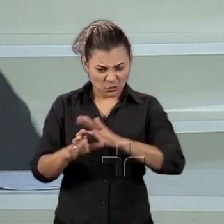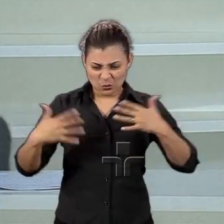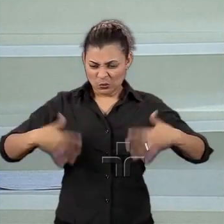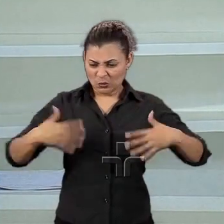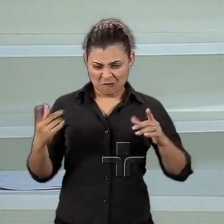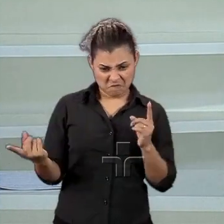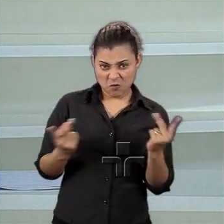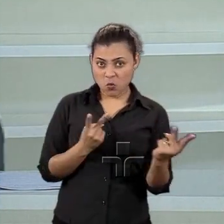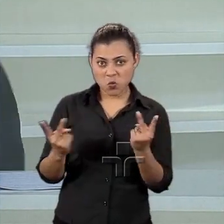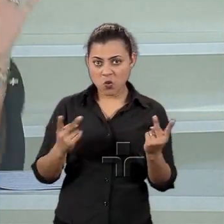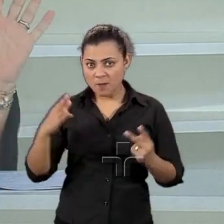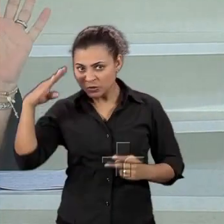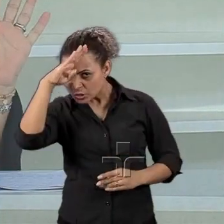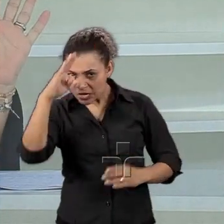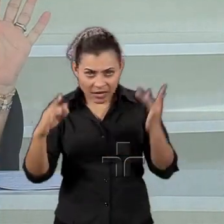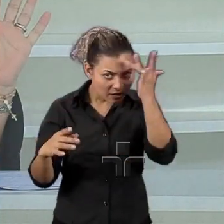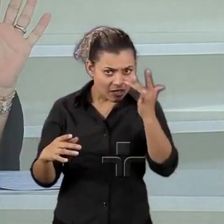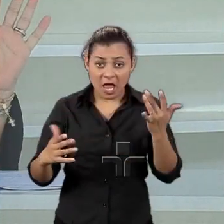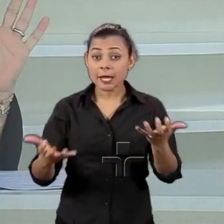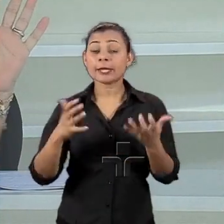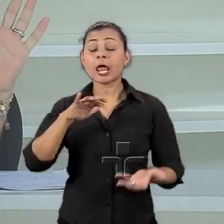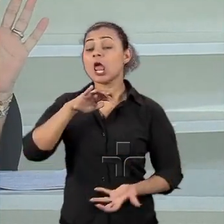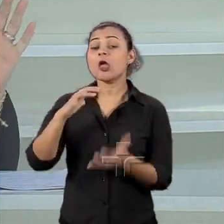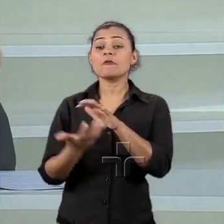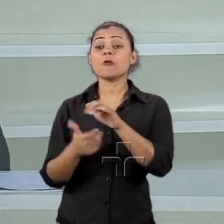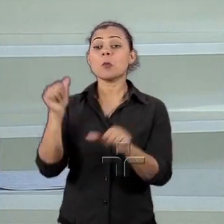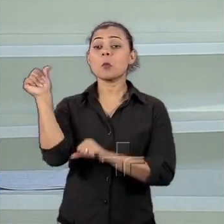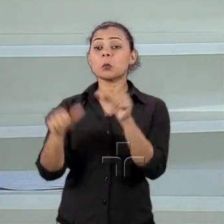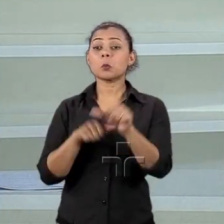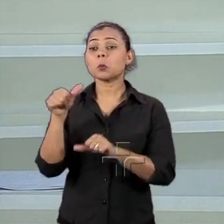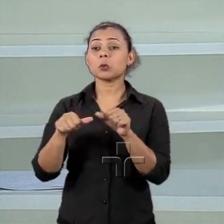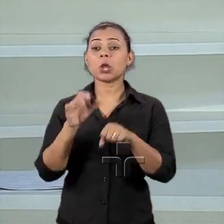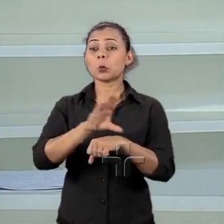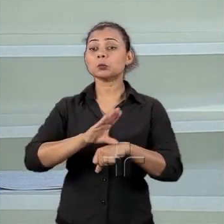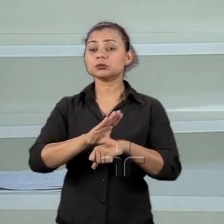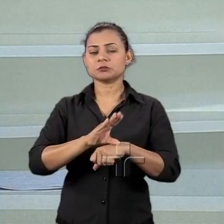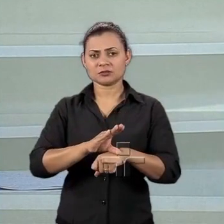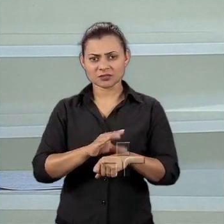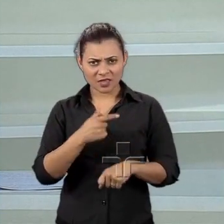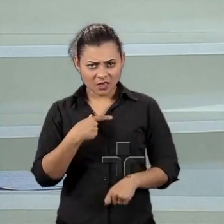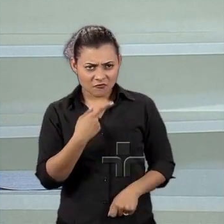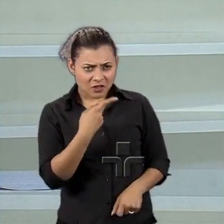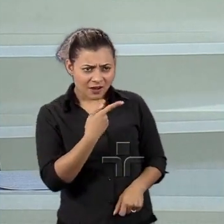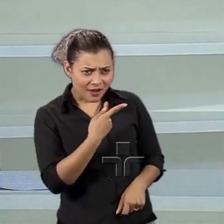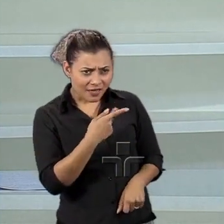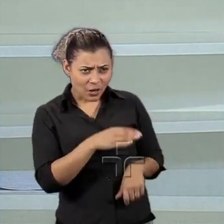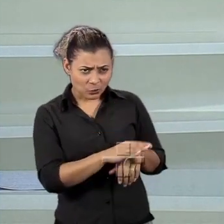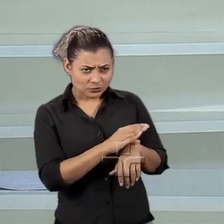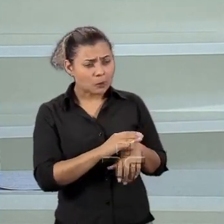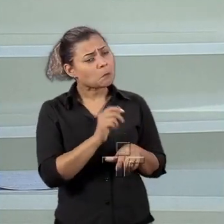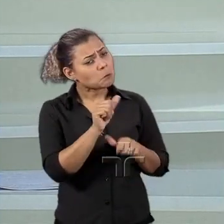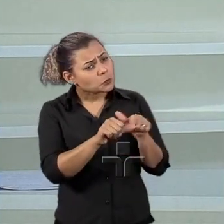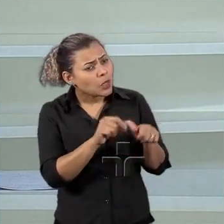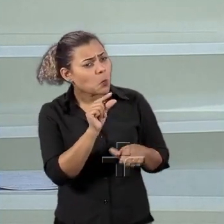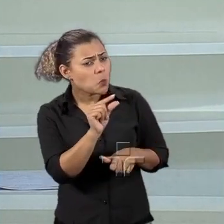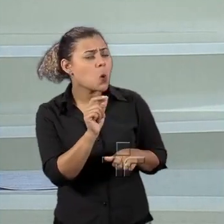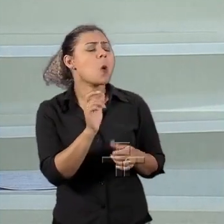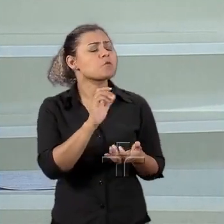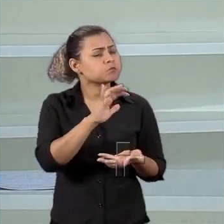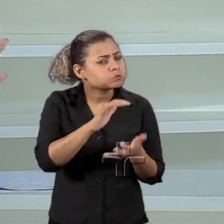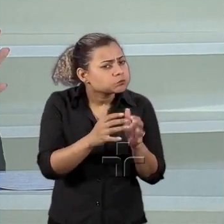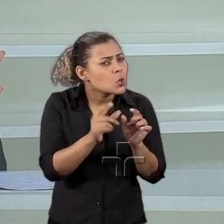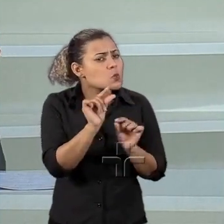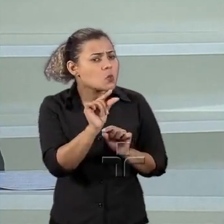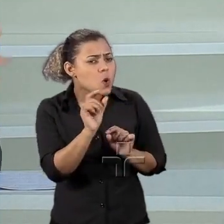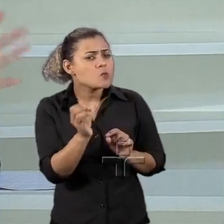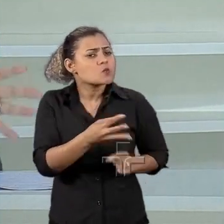estão falando de reformar a Constituição. Eu não digo que a Constituição não possa ser atualizada, modernizada,